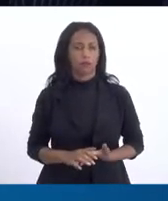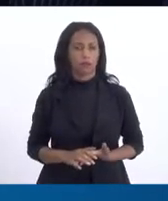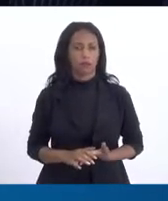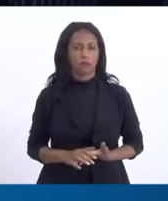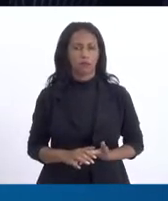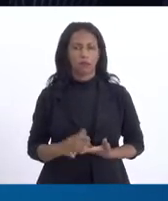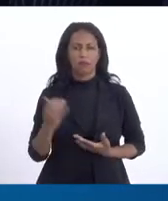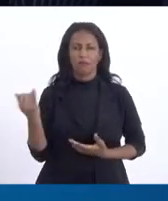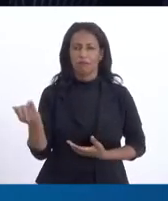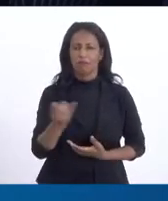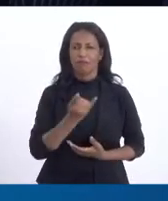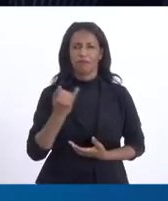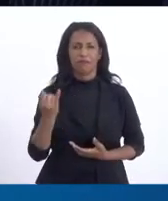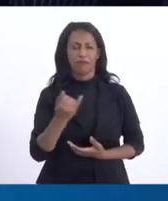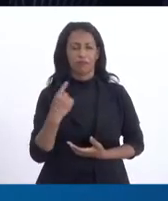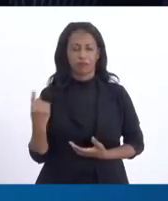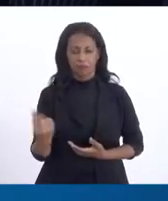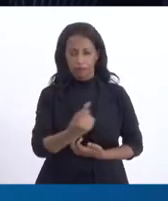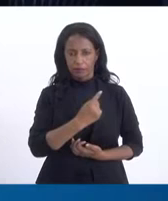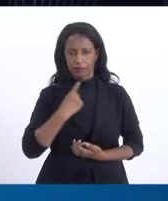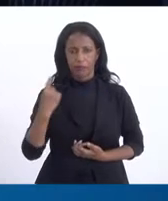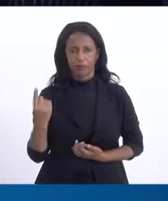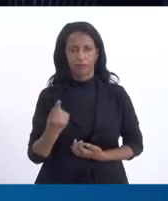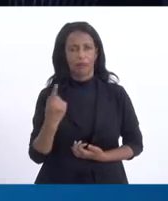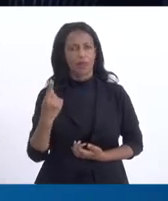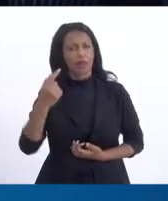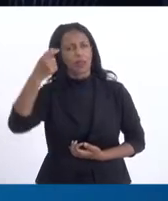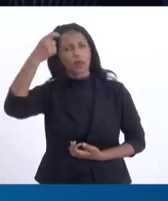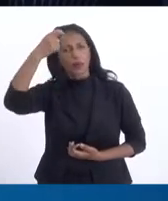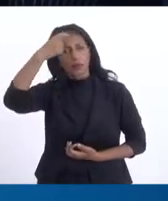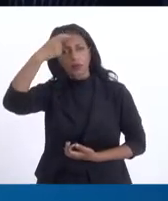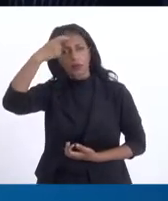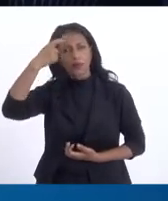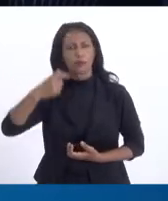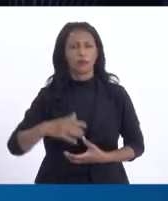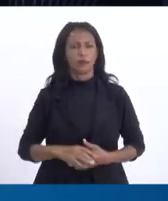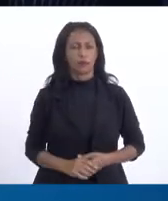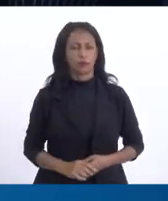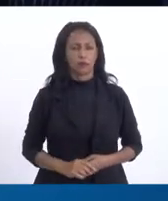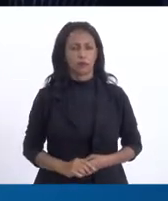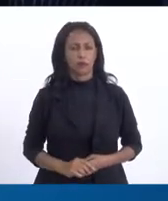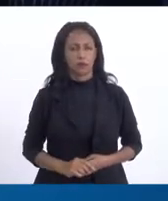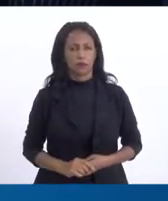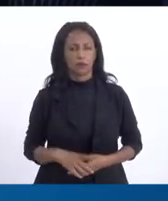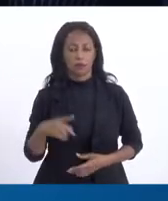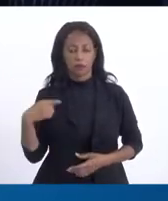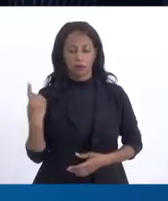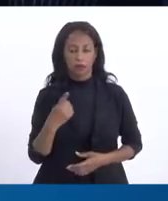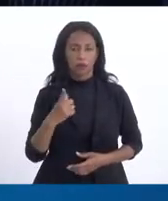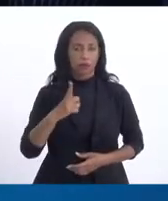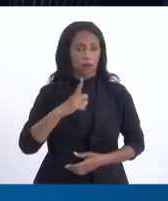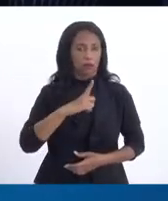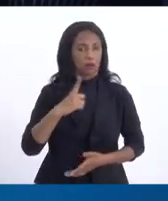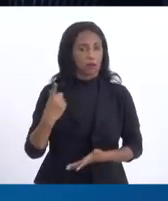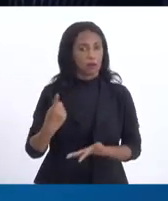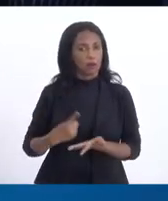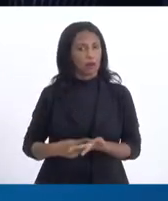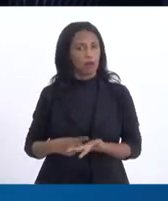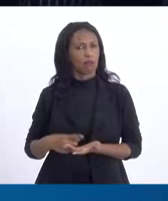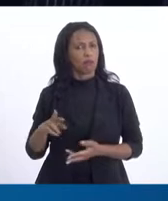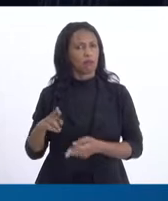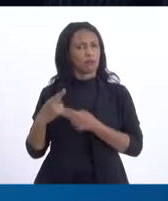É muito importante para nós essa consciência de que nós temos compromisso